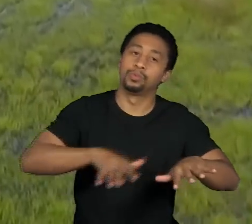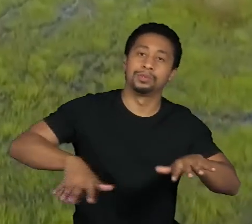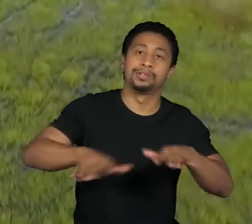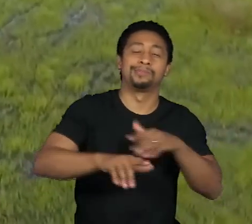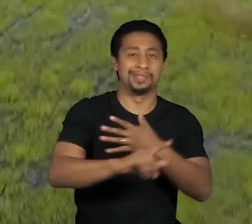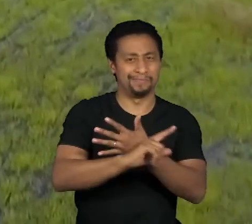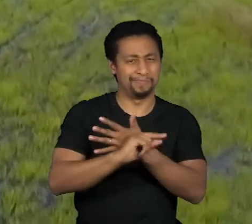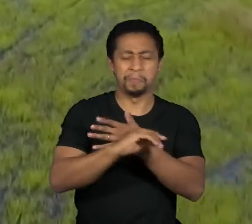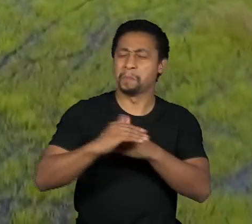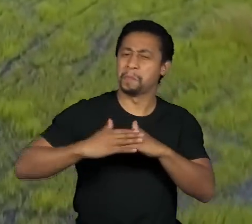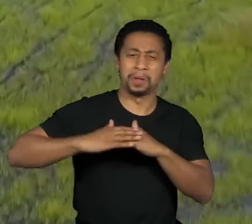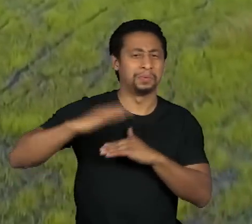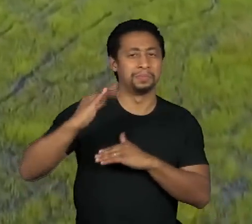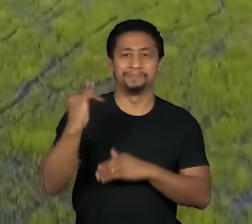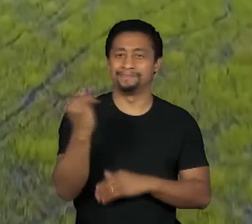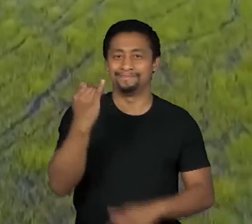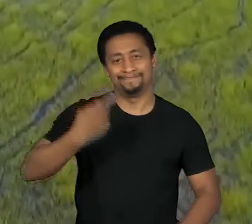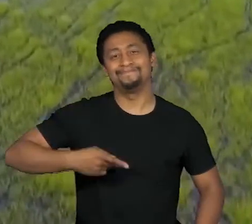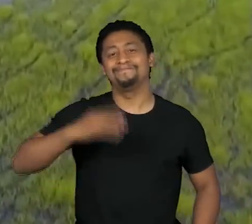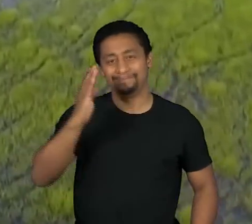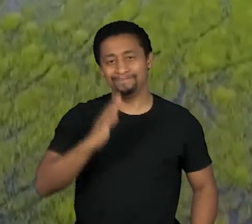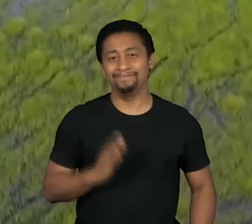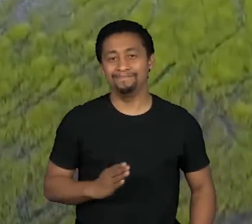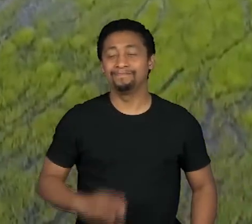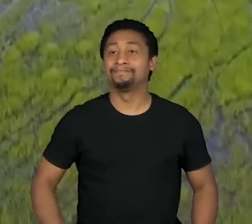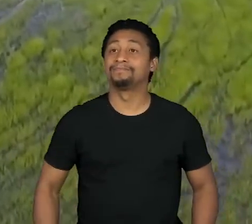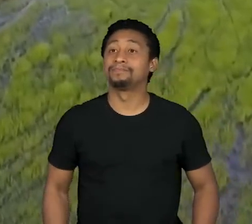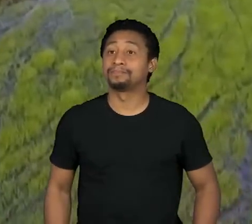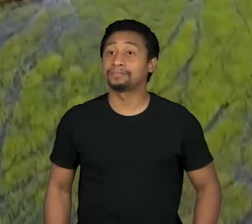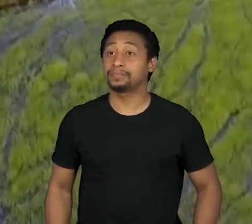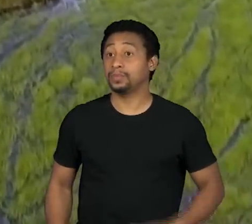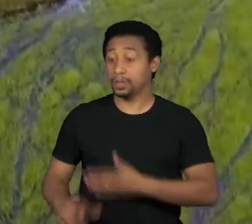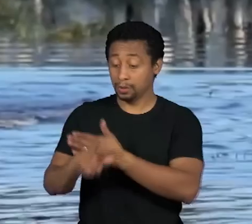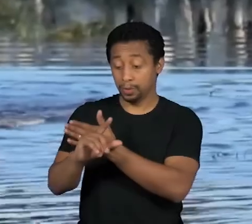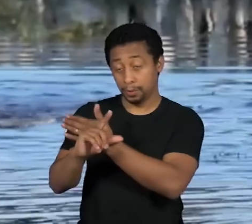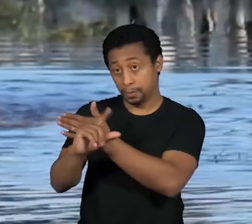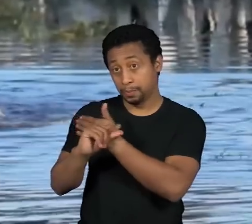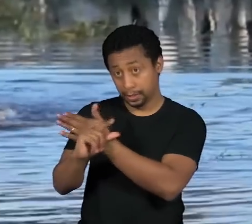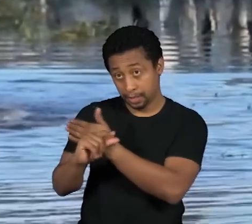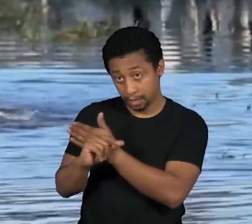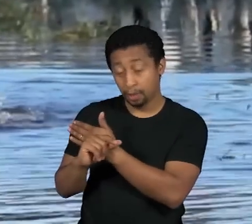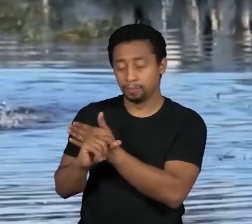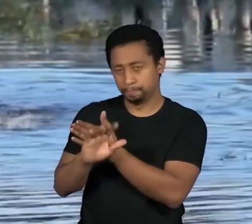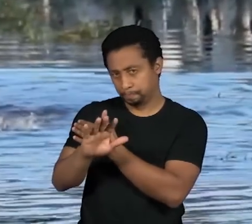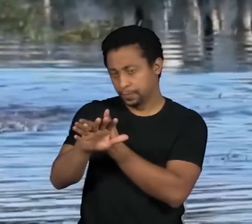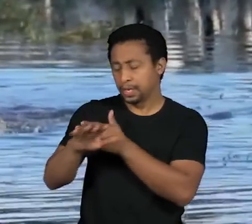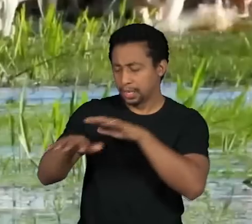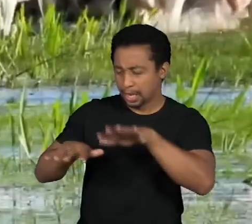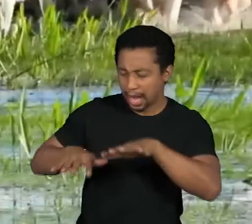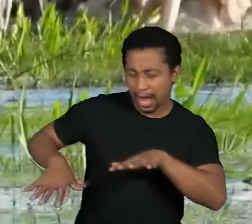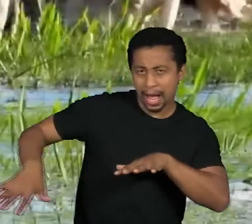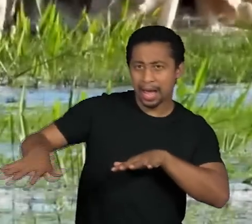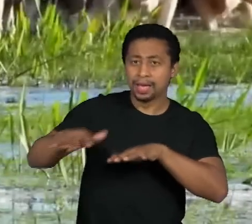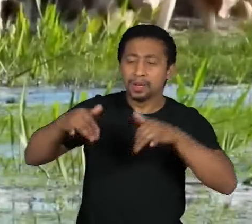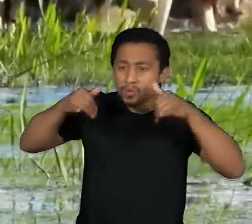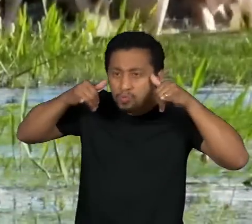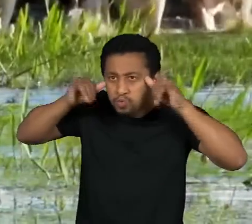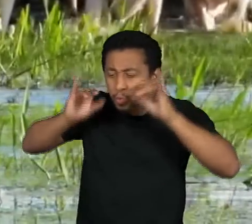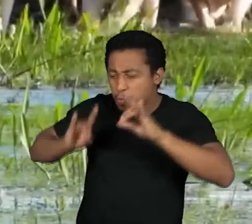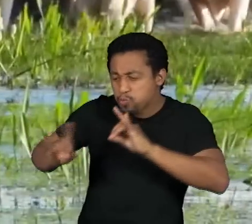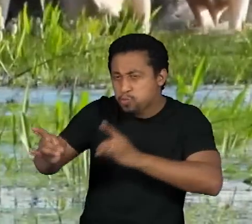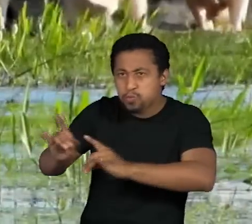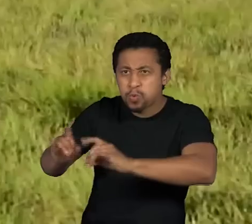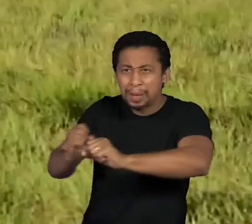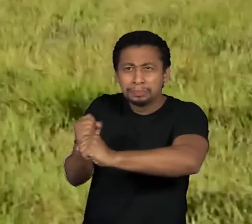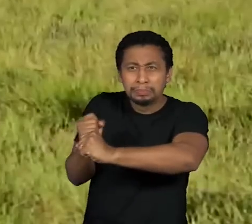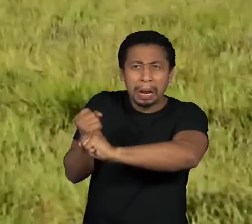importantes do país. No Pantanal, a pecuária é extensiva, então você precisa de 4 hectares para criar um animal,